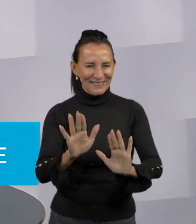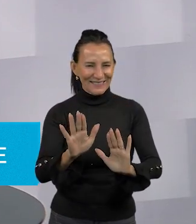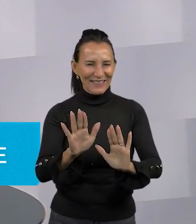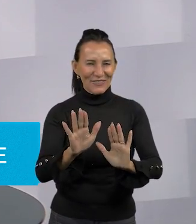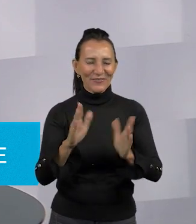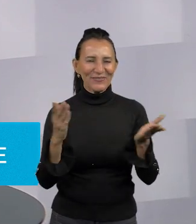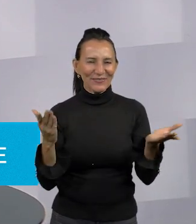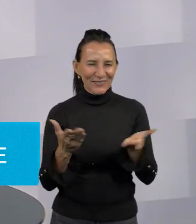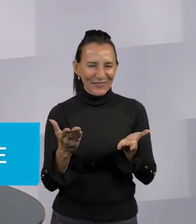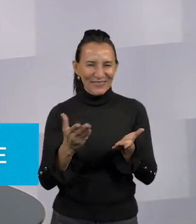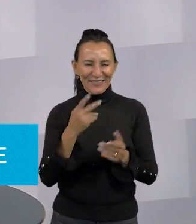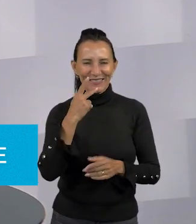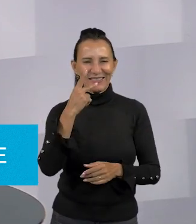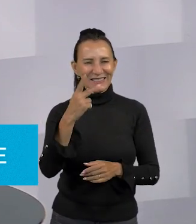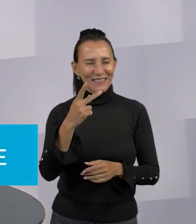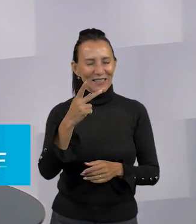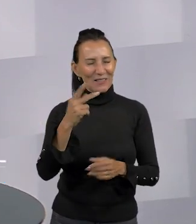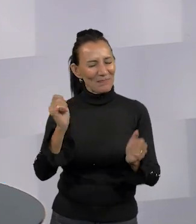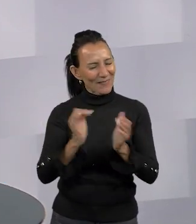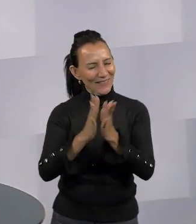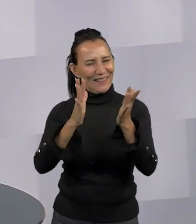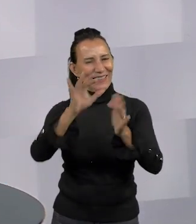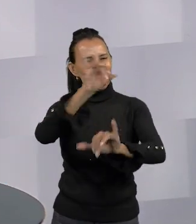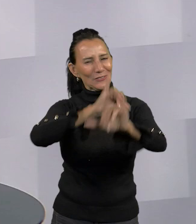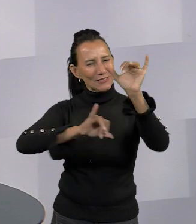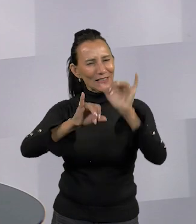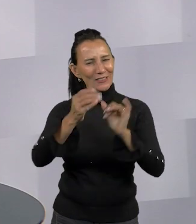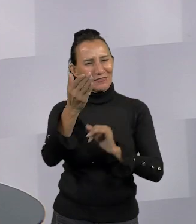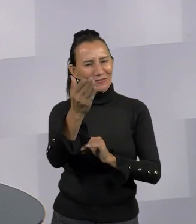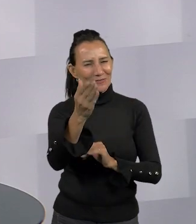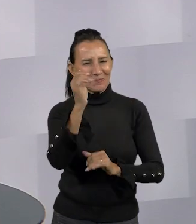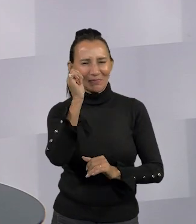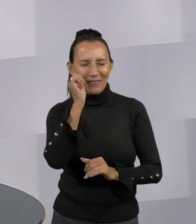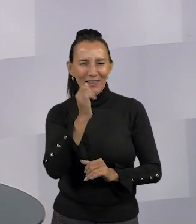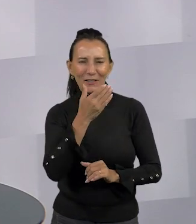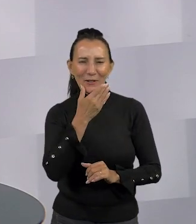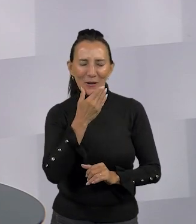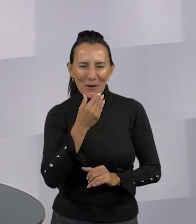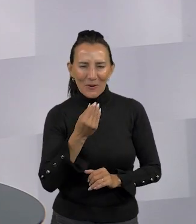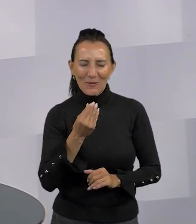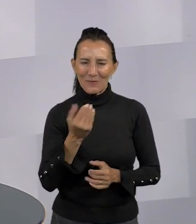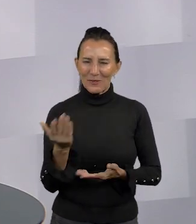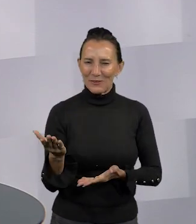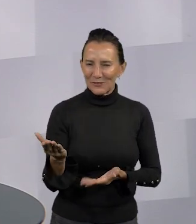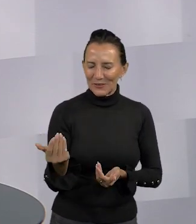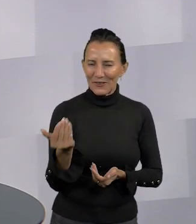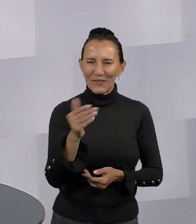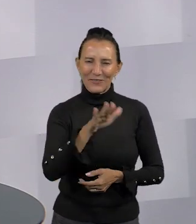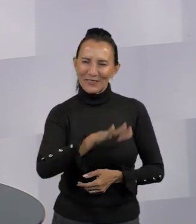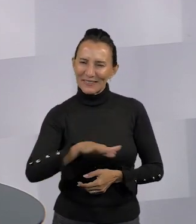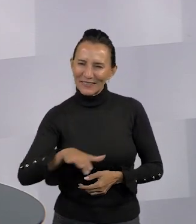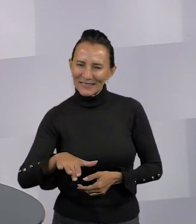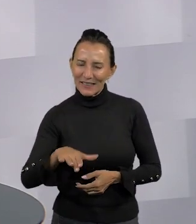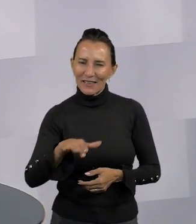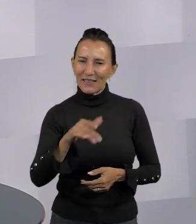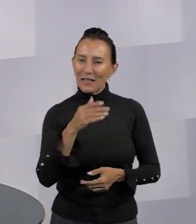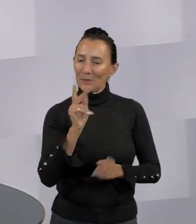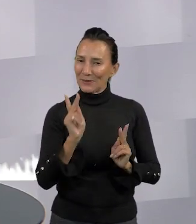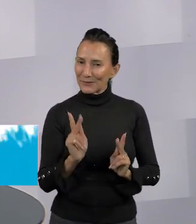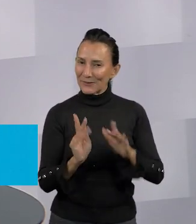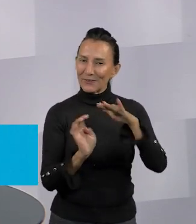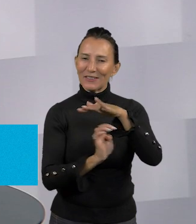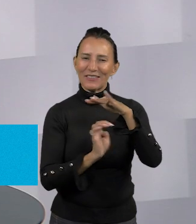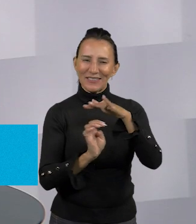eu quero profetizar este milagre essa unção para este homem esta mulher esse jovem essa criança este empresário esta cidade esta